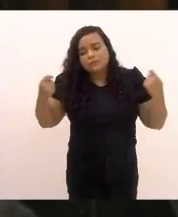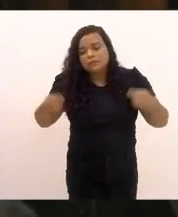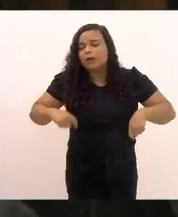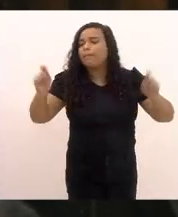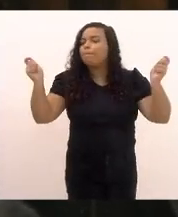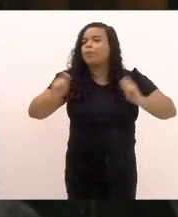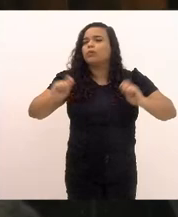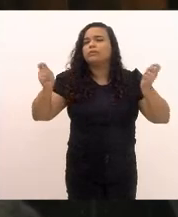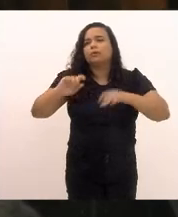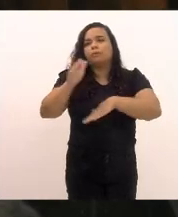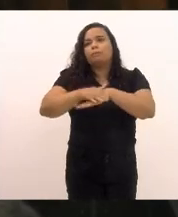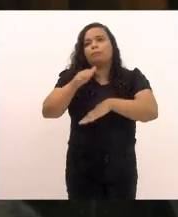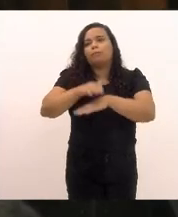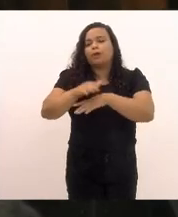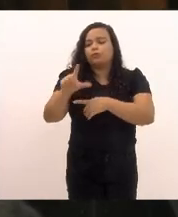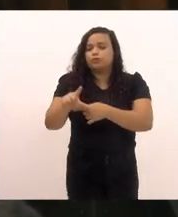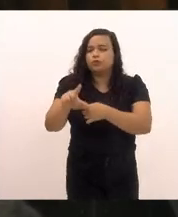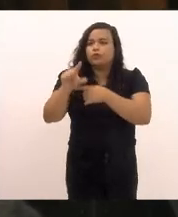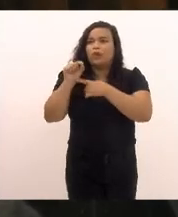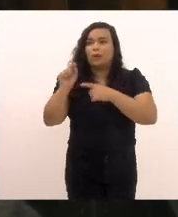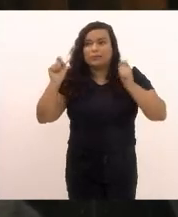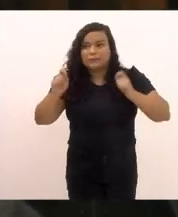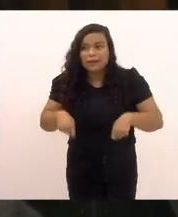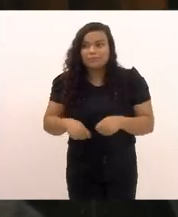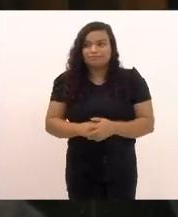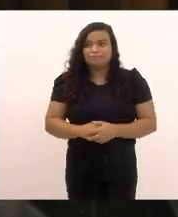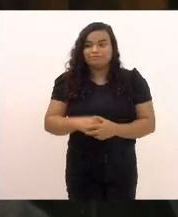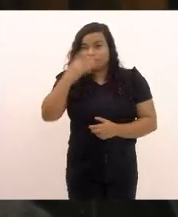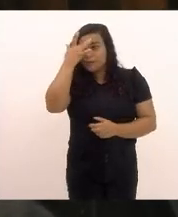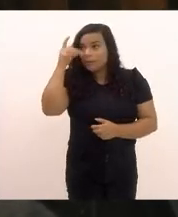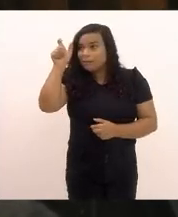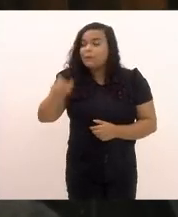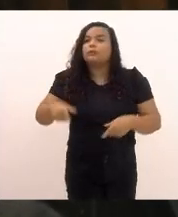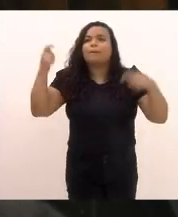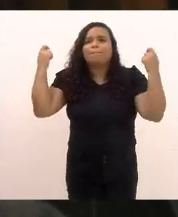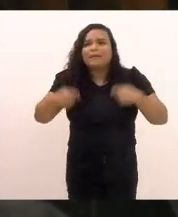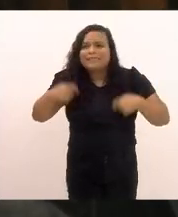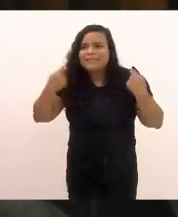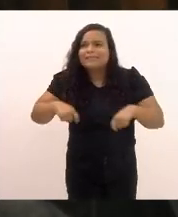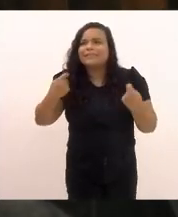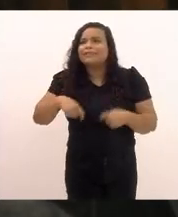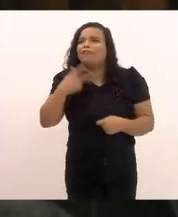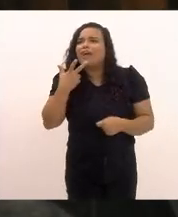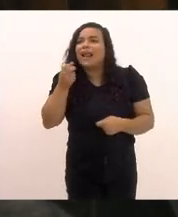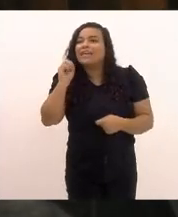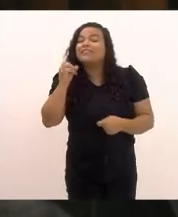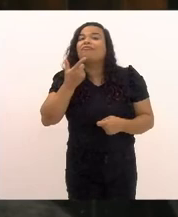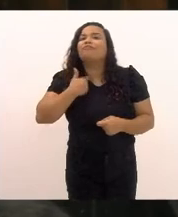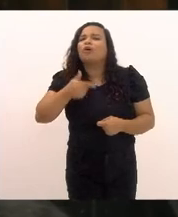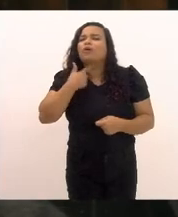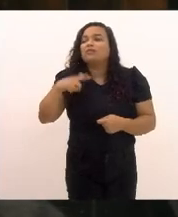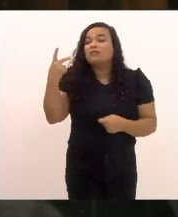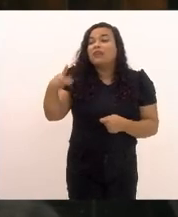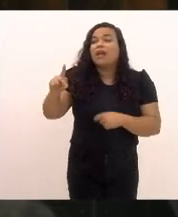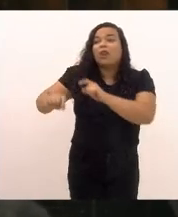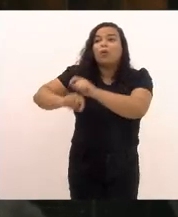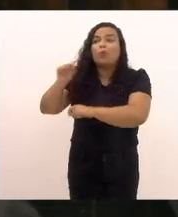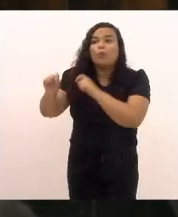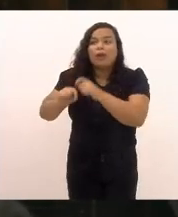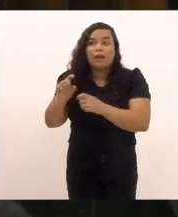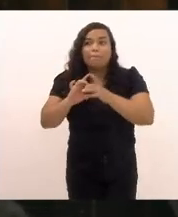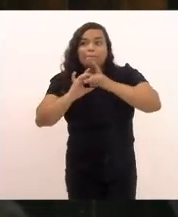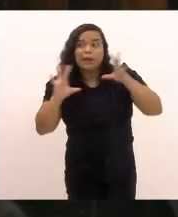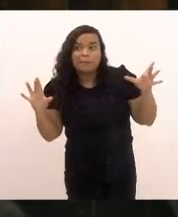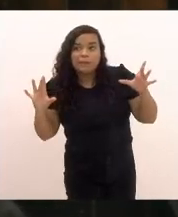de escolha. A pessoa precisa dizer se deseja ou não permitir